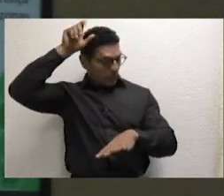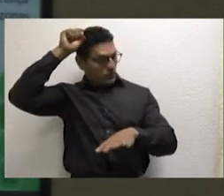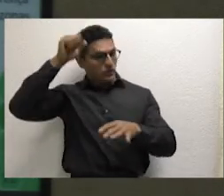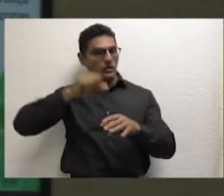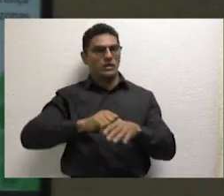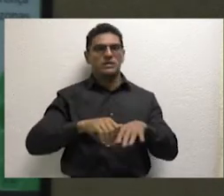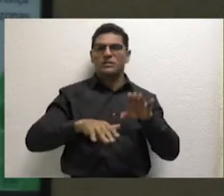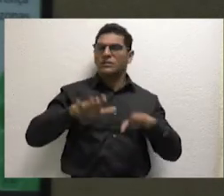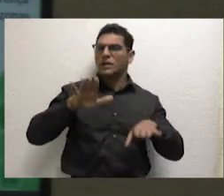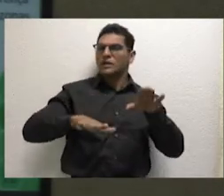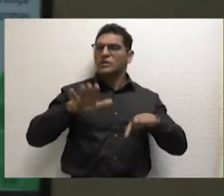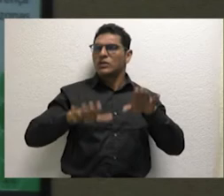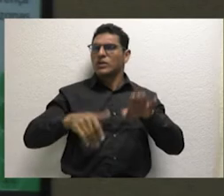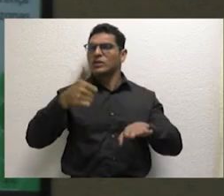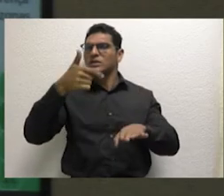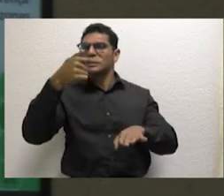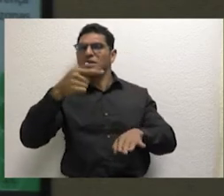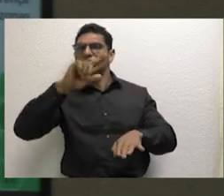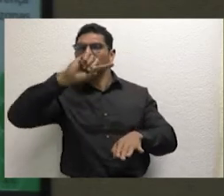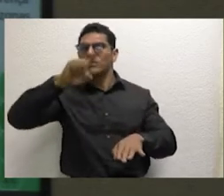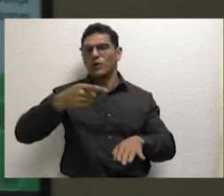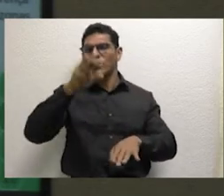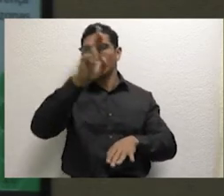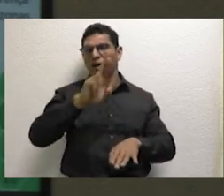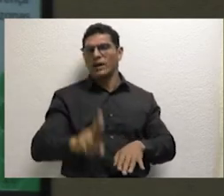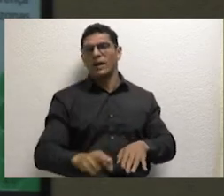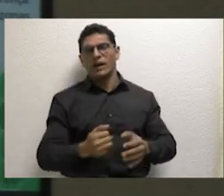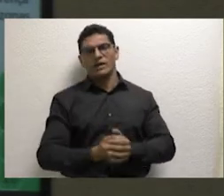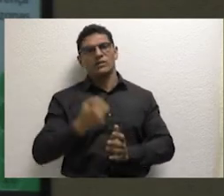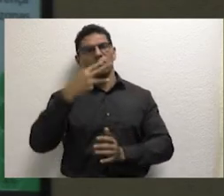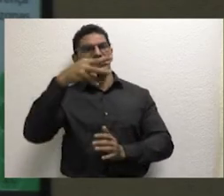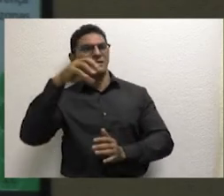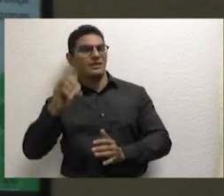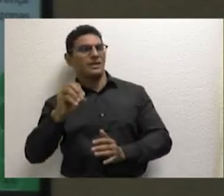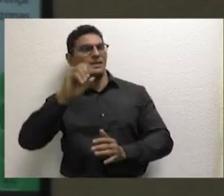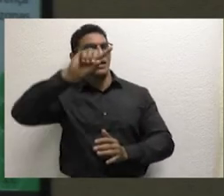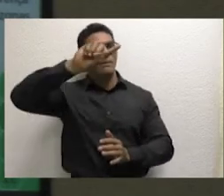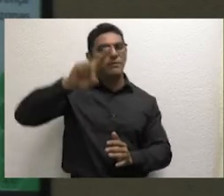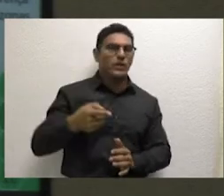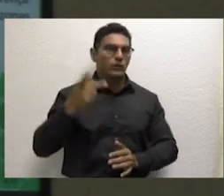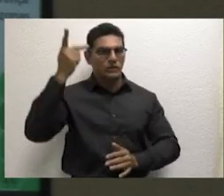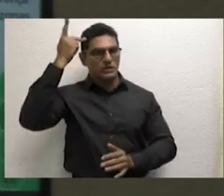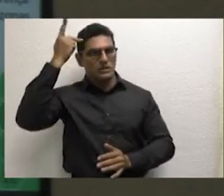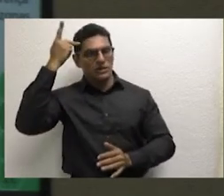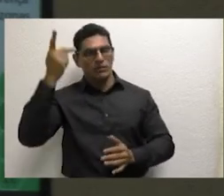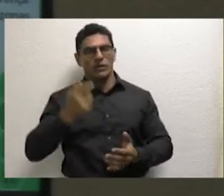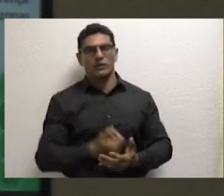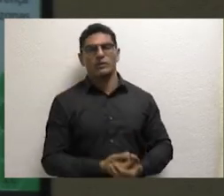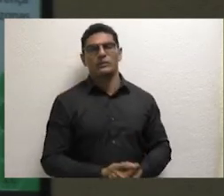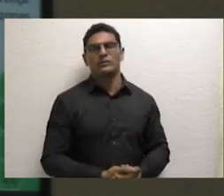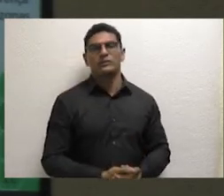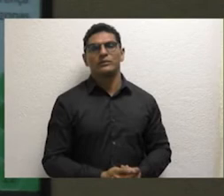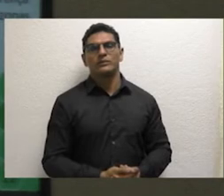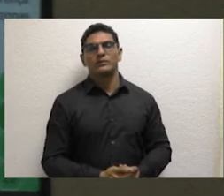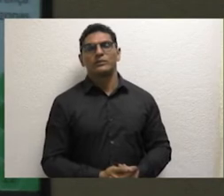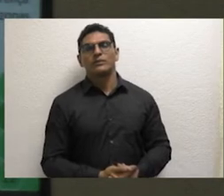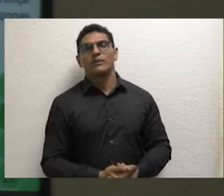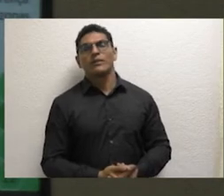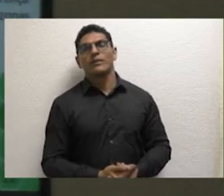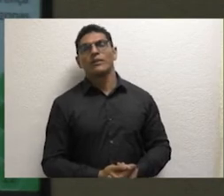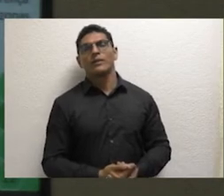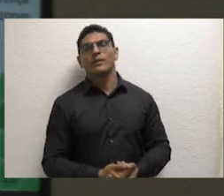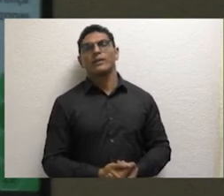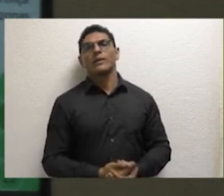média salarial de 17 mil reais contra 30 mil do estado de São Paulo e isso se deu por